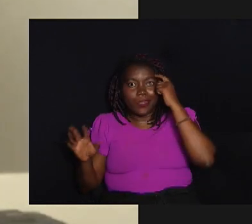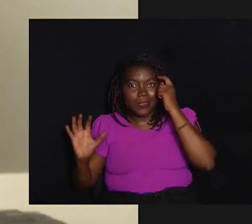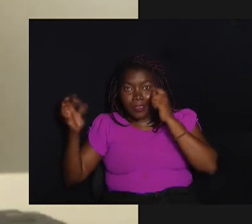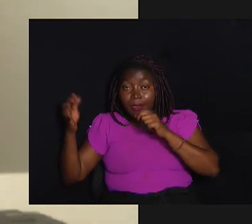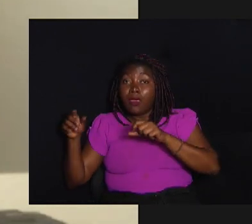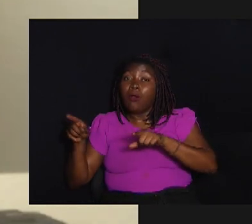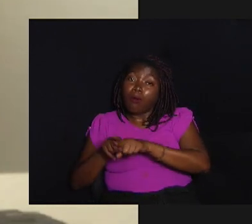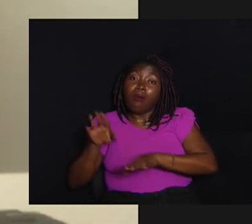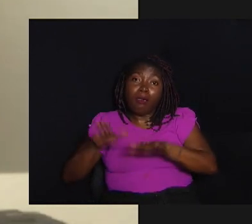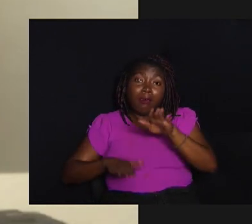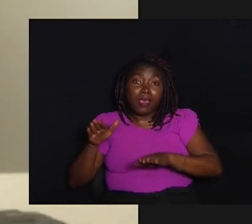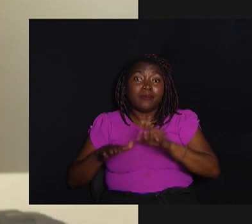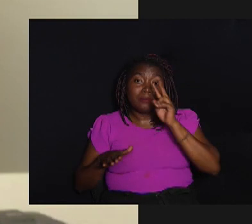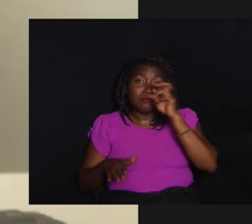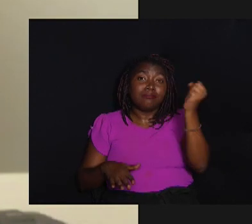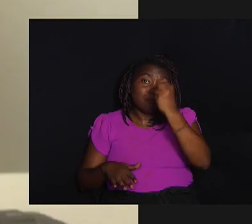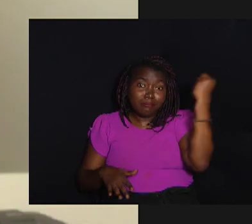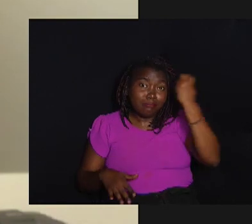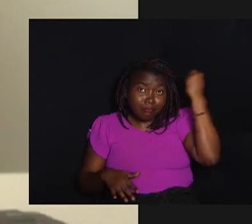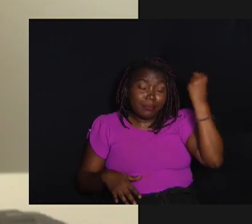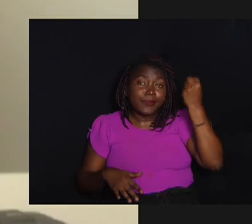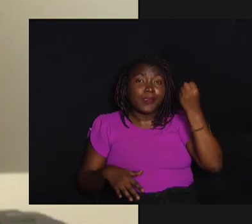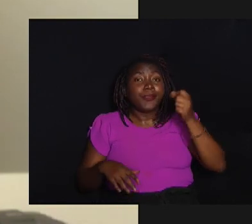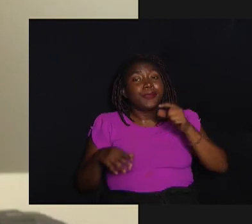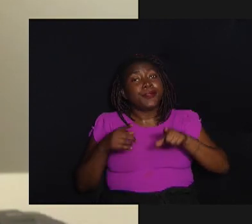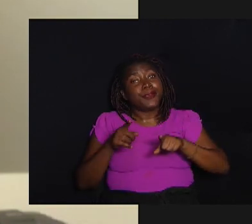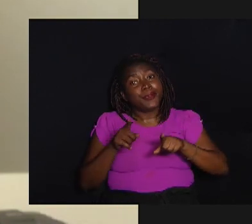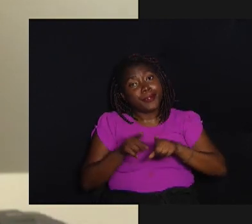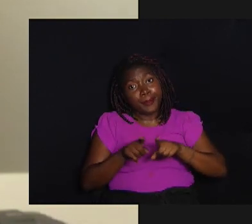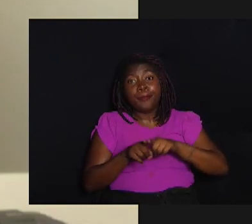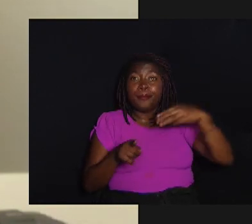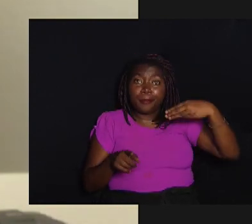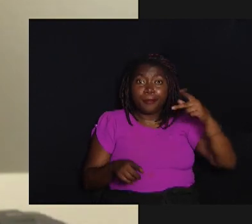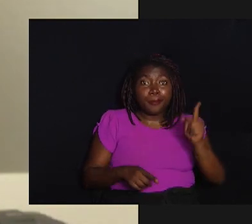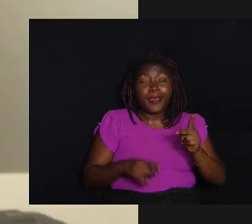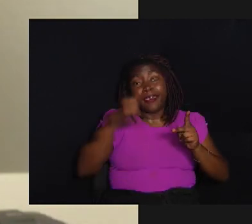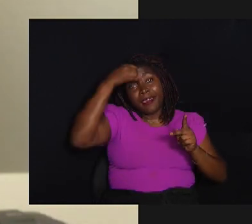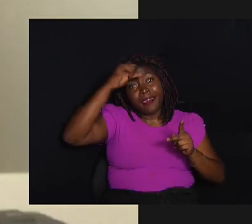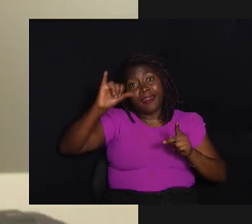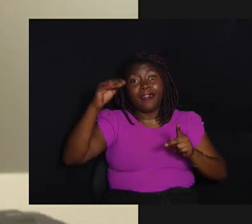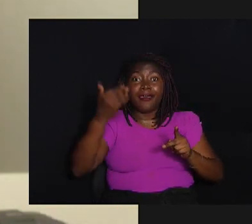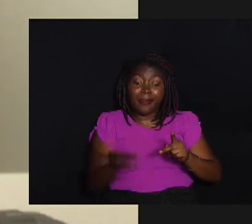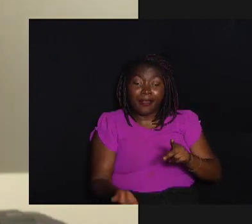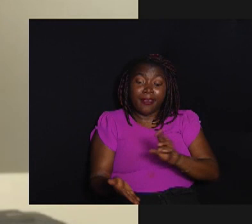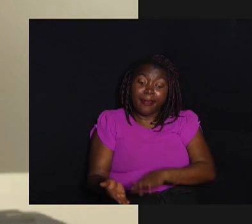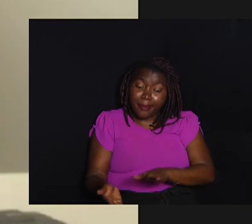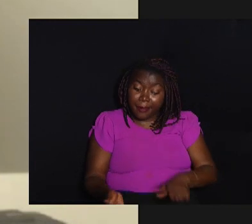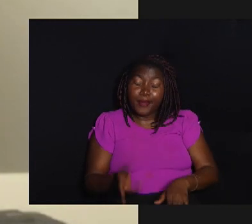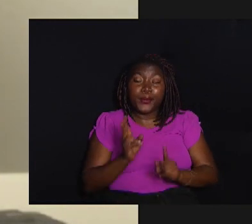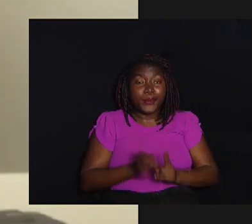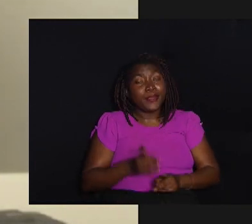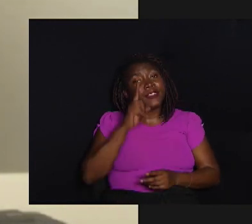para realmente inclusive pelo Ministério Público e tudo mais, para evitar que essa criança continue nesse risco,